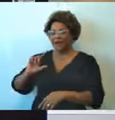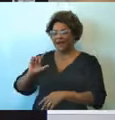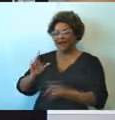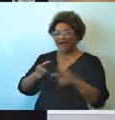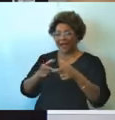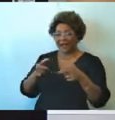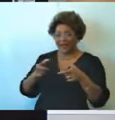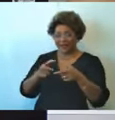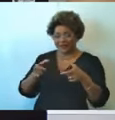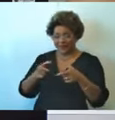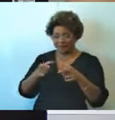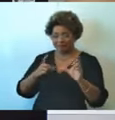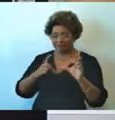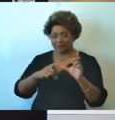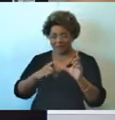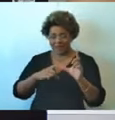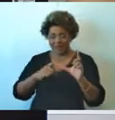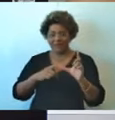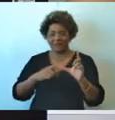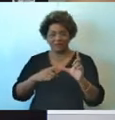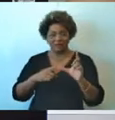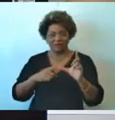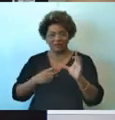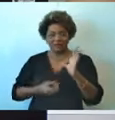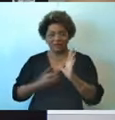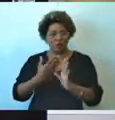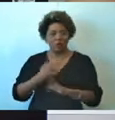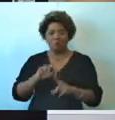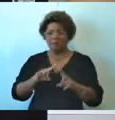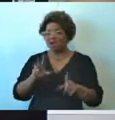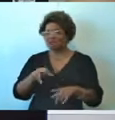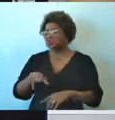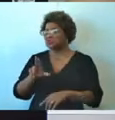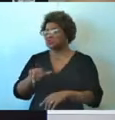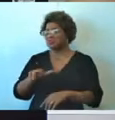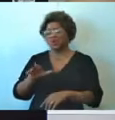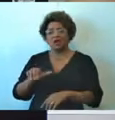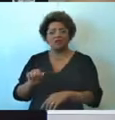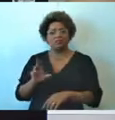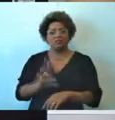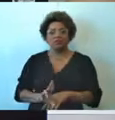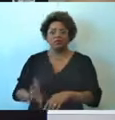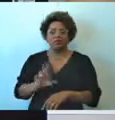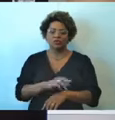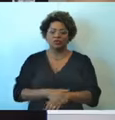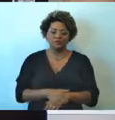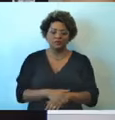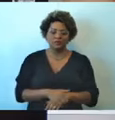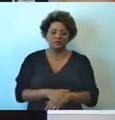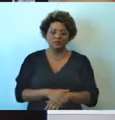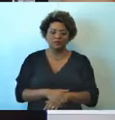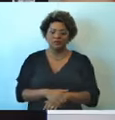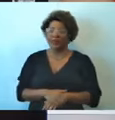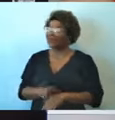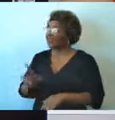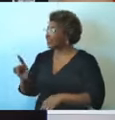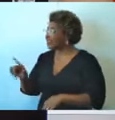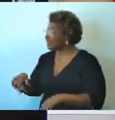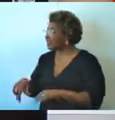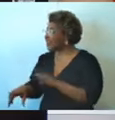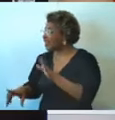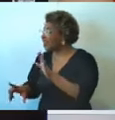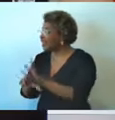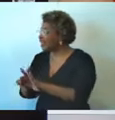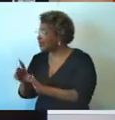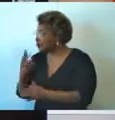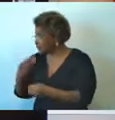que começam e não têm uma devida continuidade. E isso tudo... É lei municipal, tá? A BH Trans só não, mas eu tô falando a lei seguinte, municipal. Não,